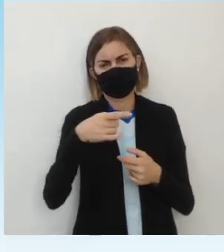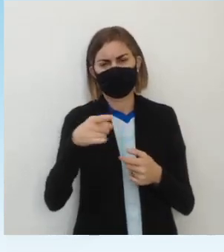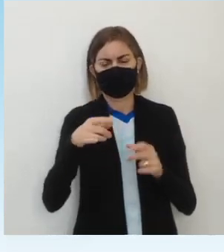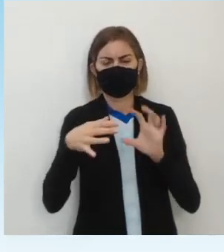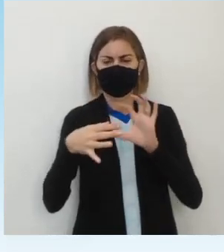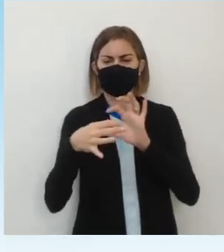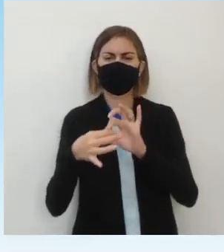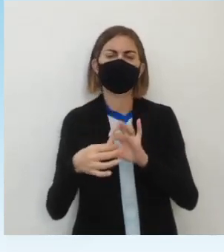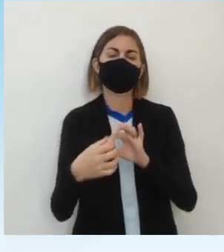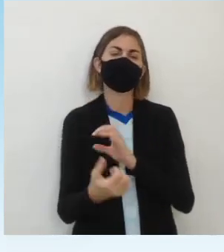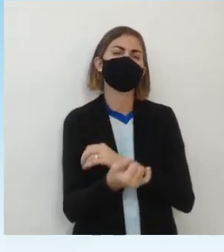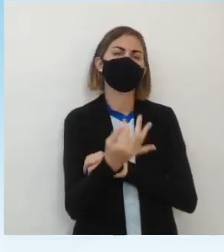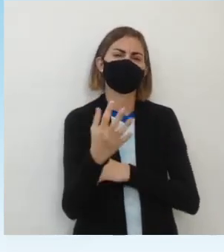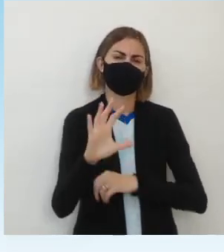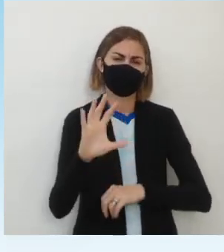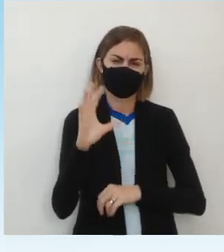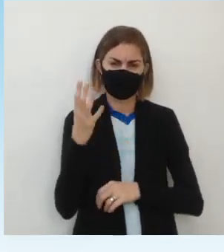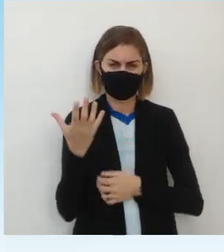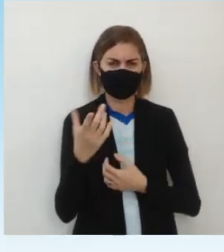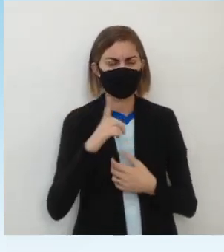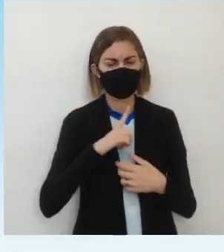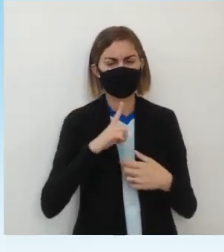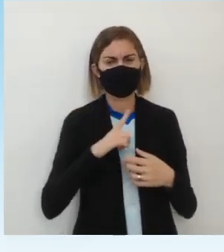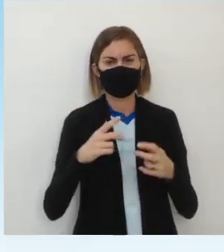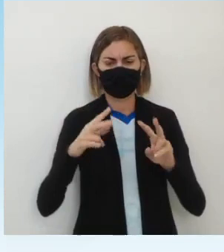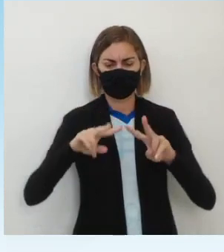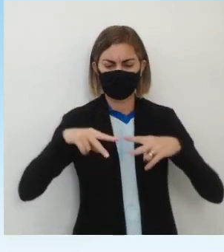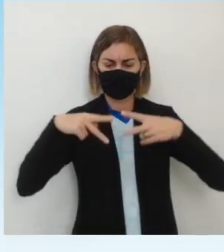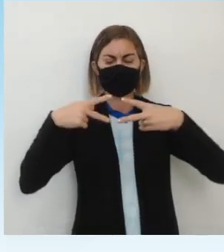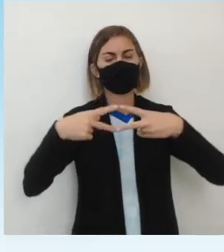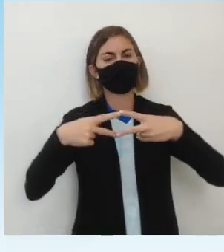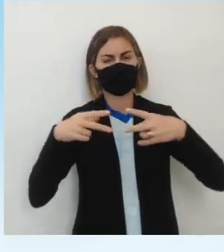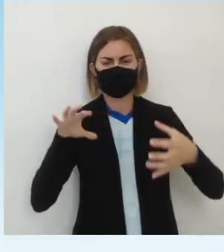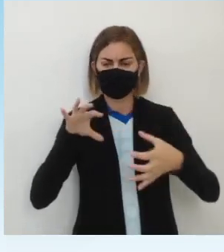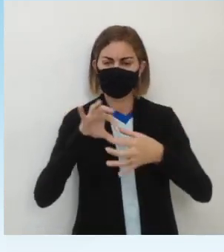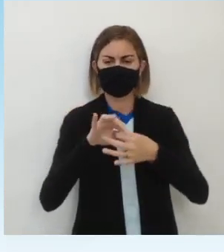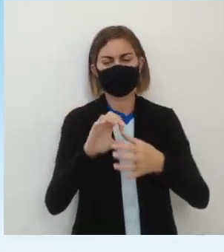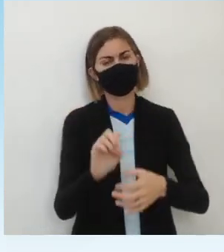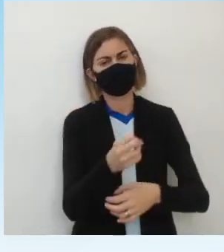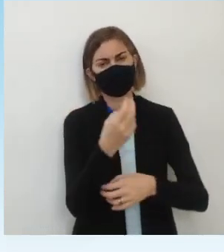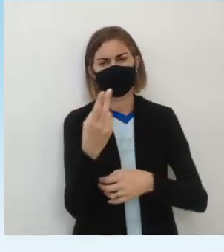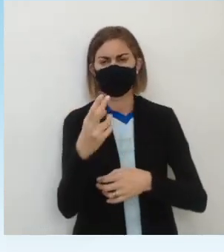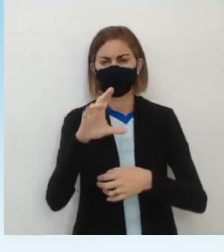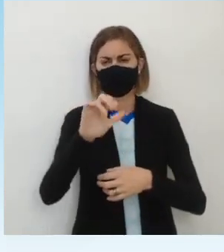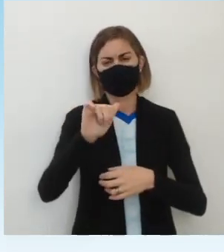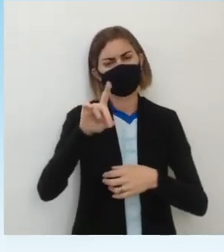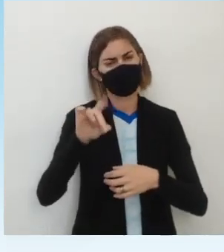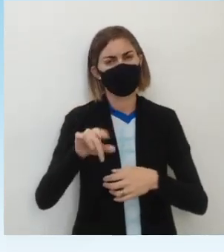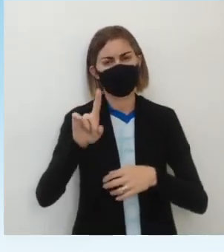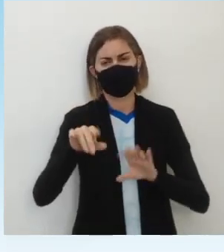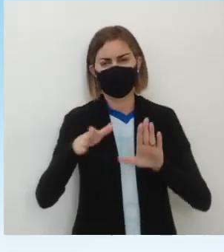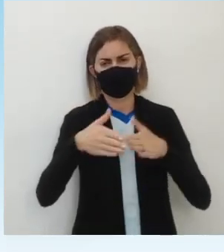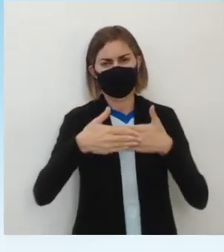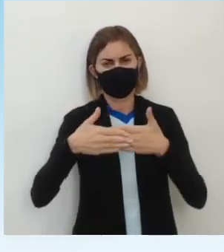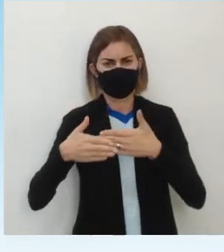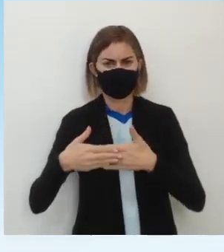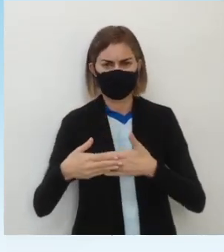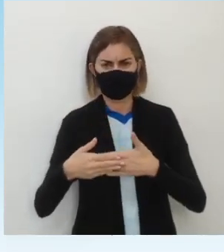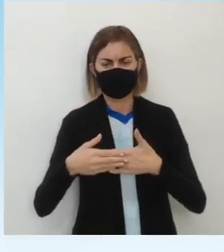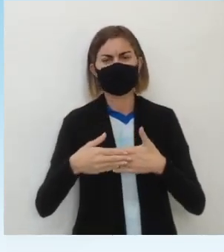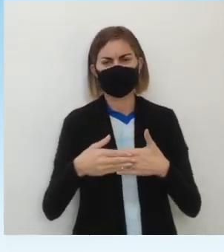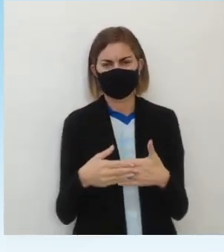ligação. Quando é que isso ocorre? Quando eu tenho ligação dupla ou então quando a cadeia é fechada, é